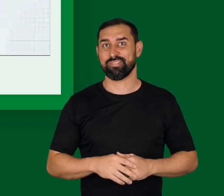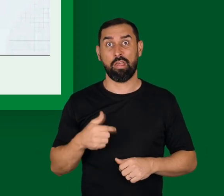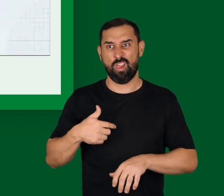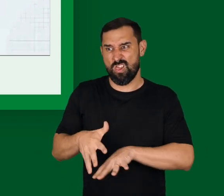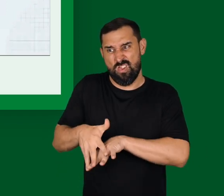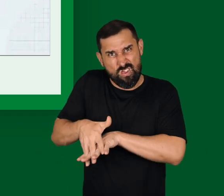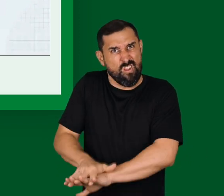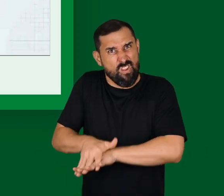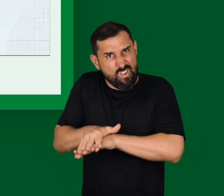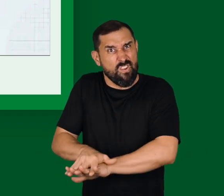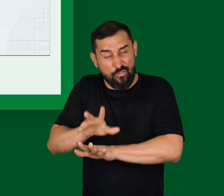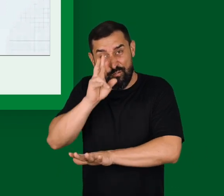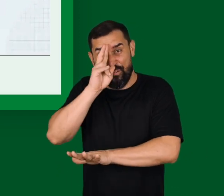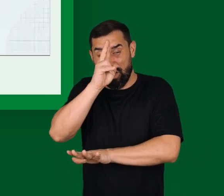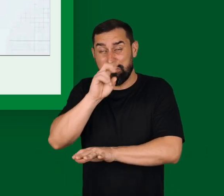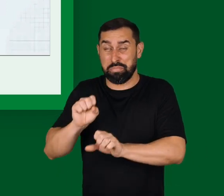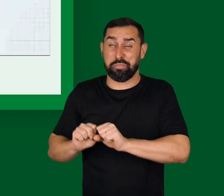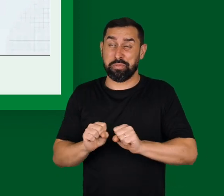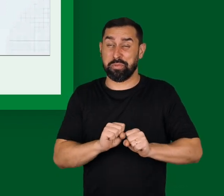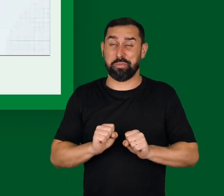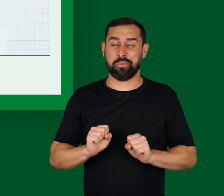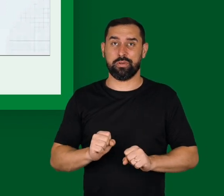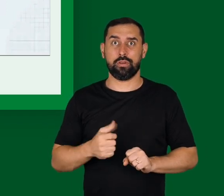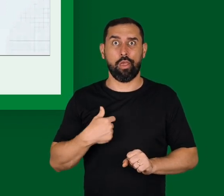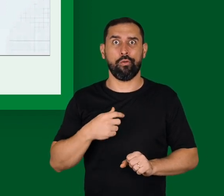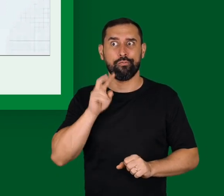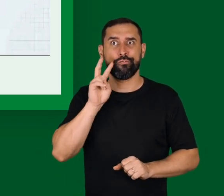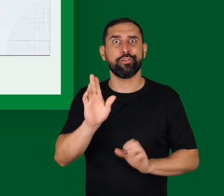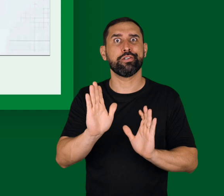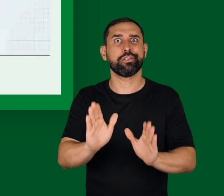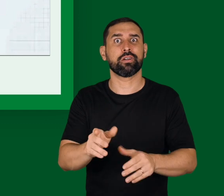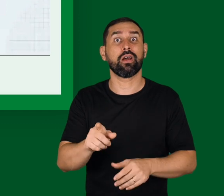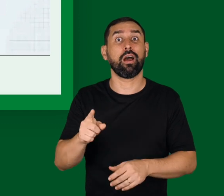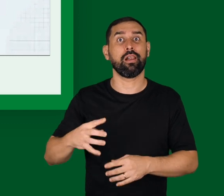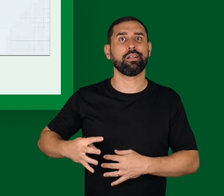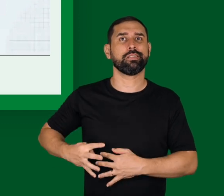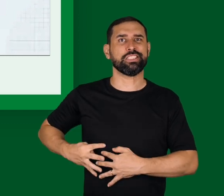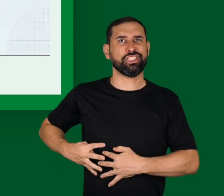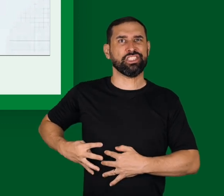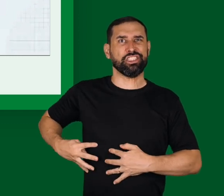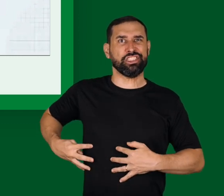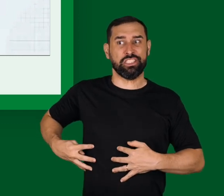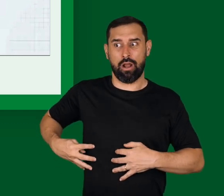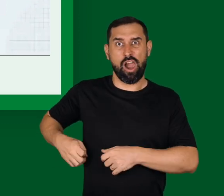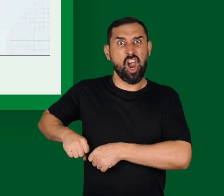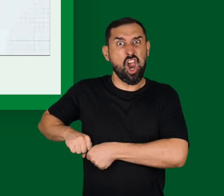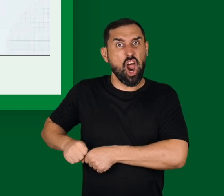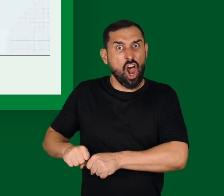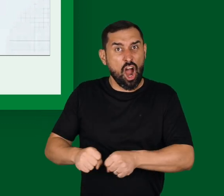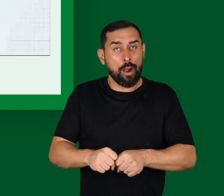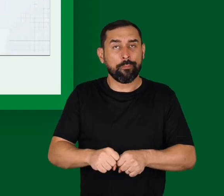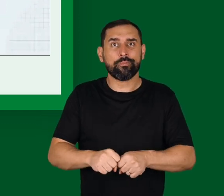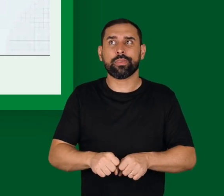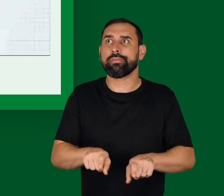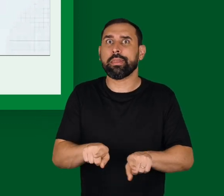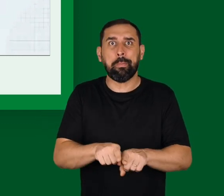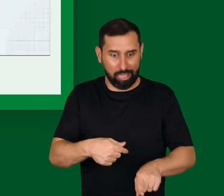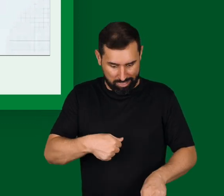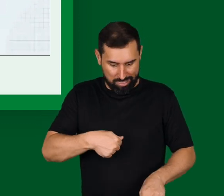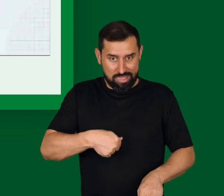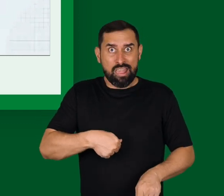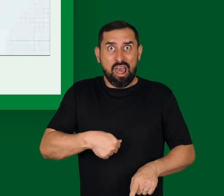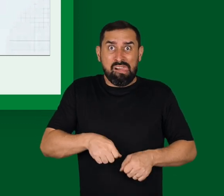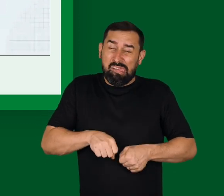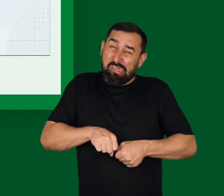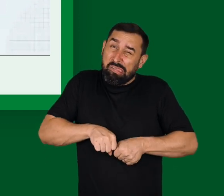para evitar os traumas que podem ser causados pela massagem cardíaca excessiva, né? Então a gente pode ter, já vi criança